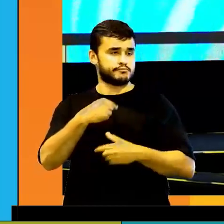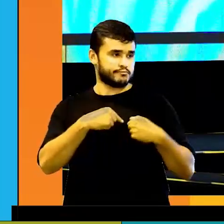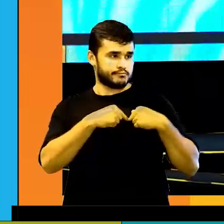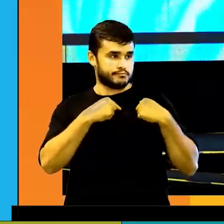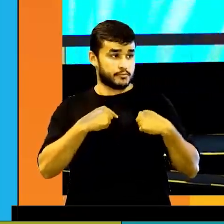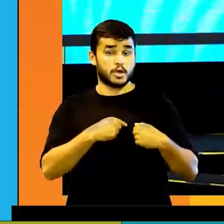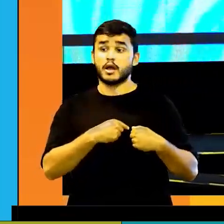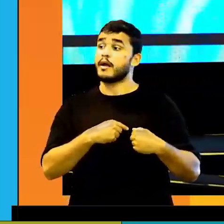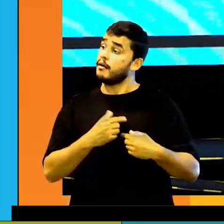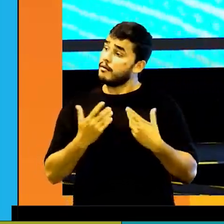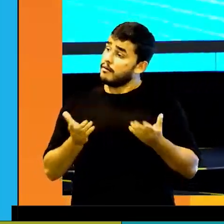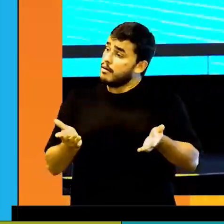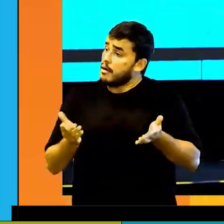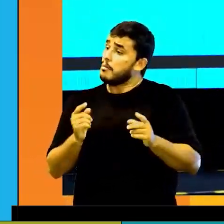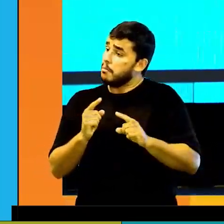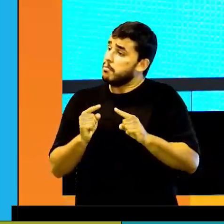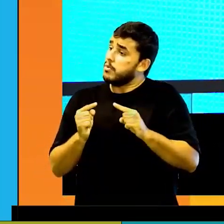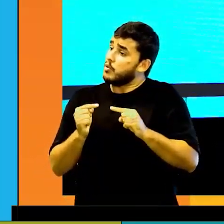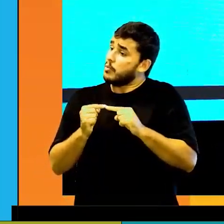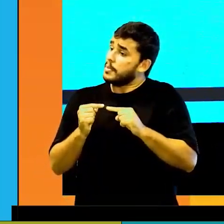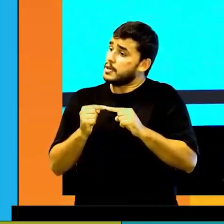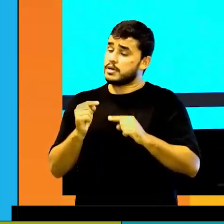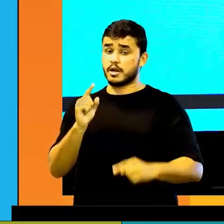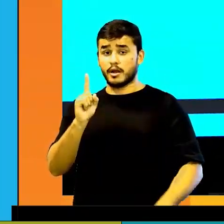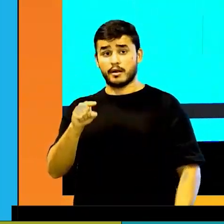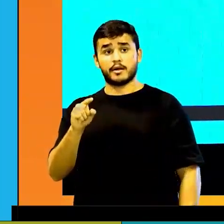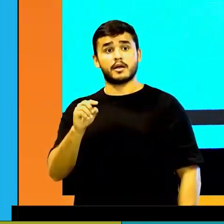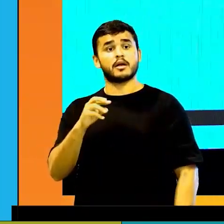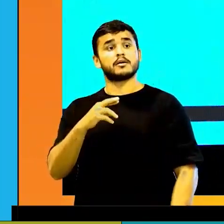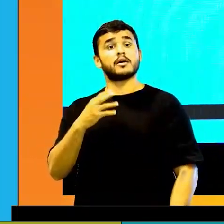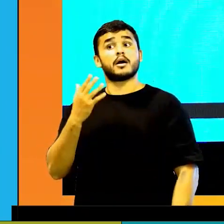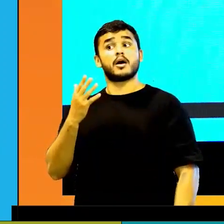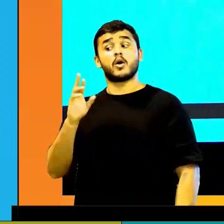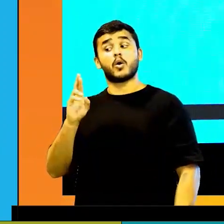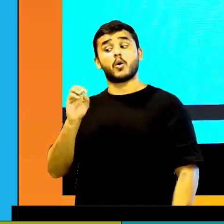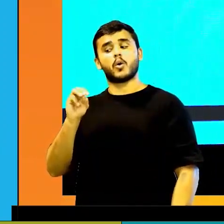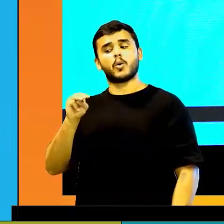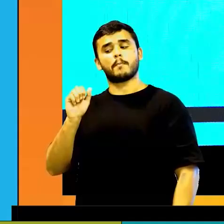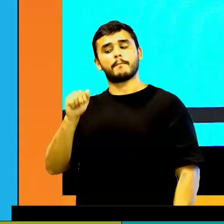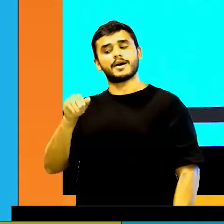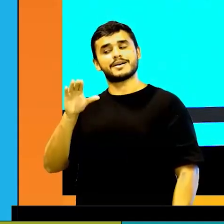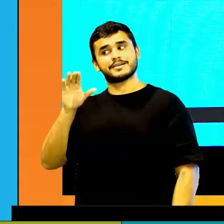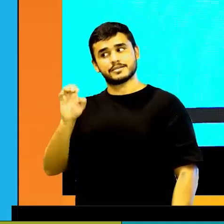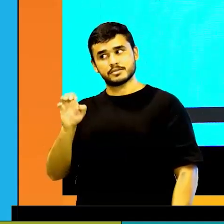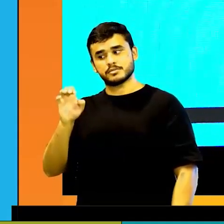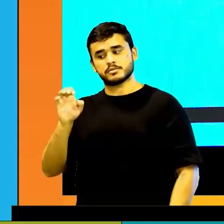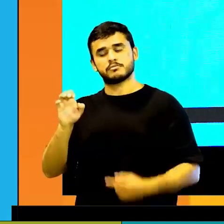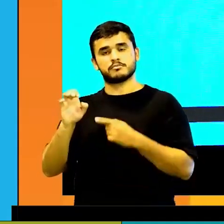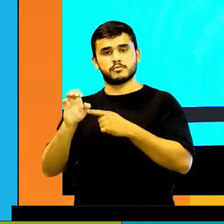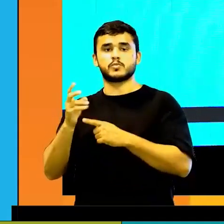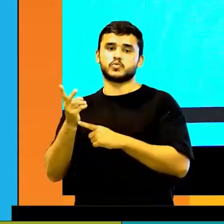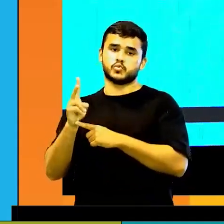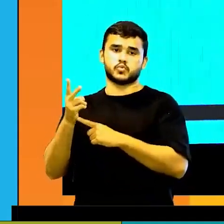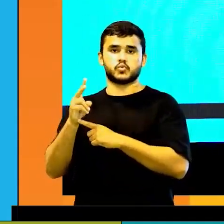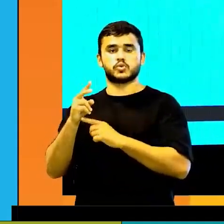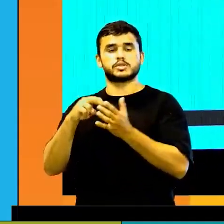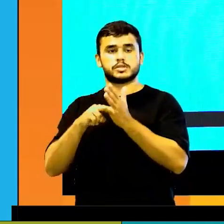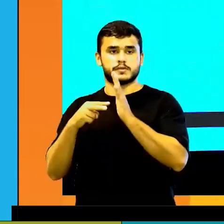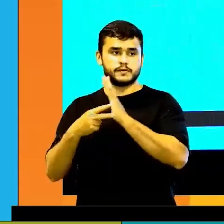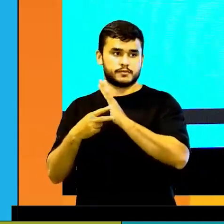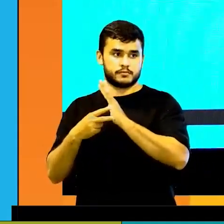romance como gênero literário de época. Como eu estou falando, começou a ser desenvolvido no